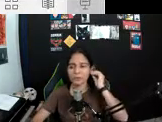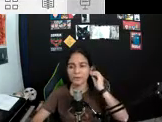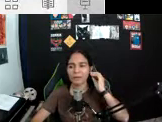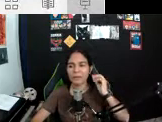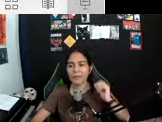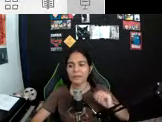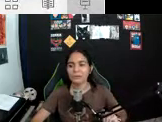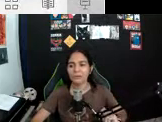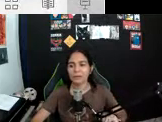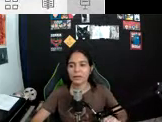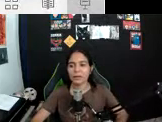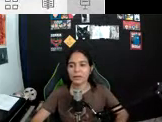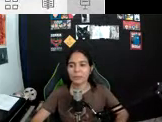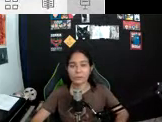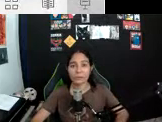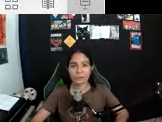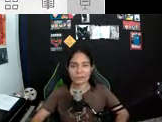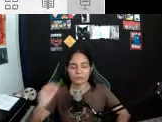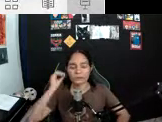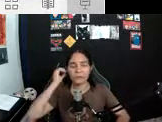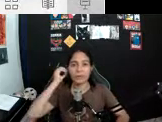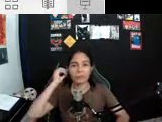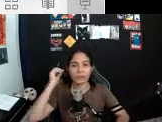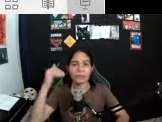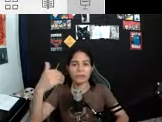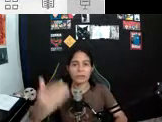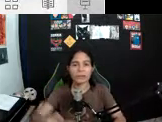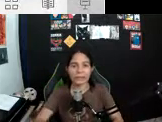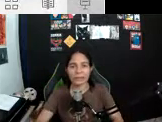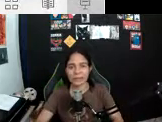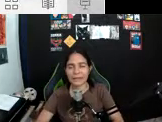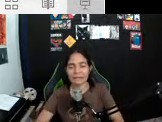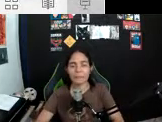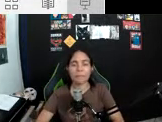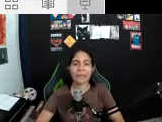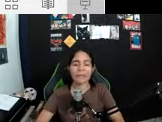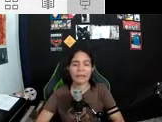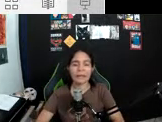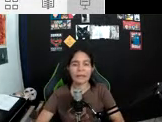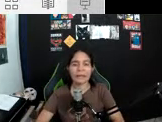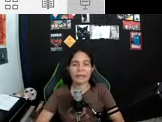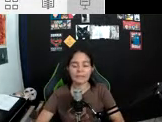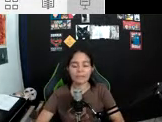o certificado após a colação de grau que permite dar entrada